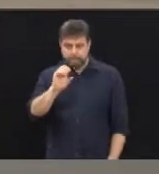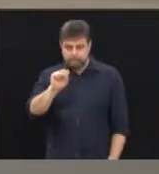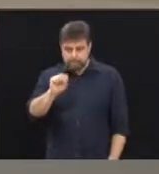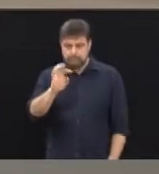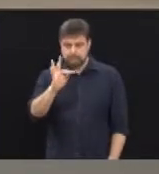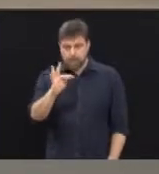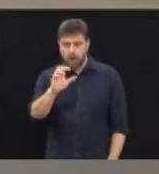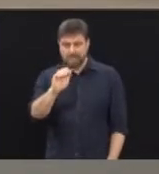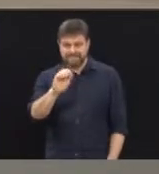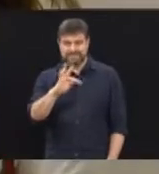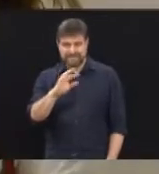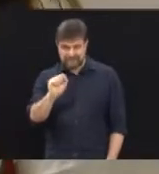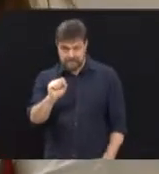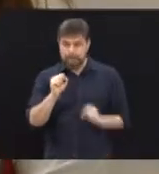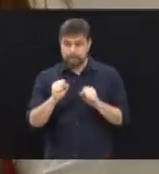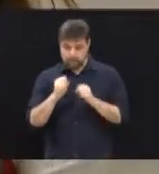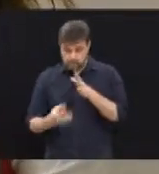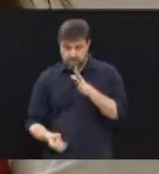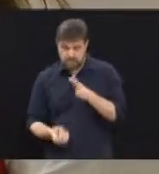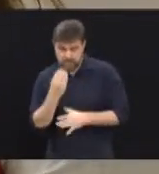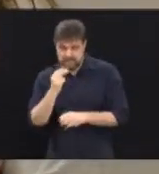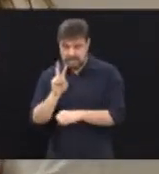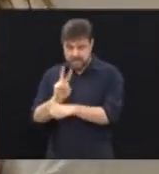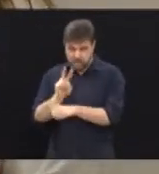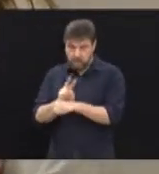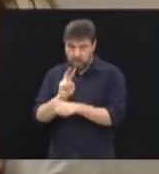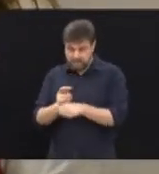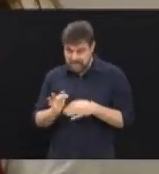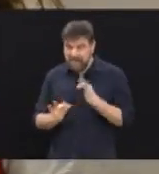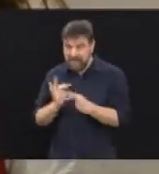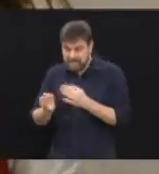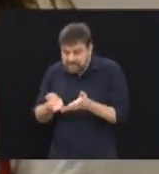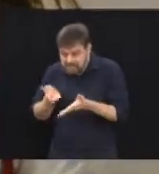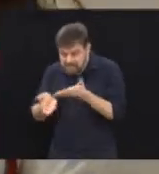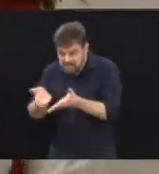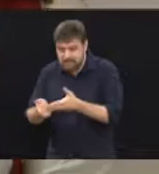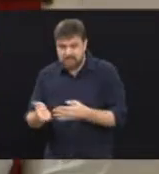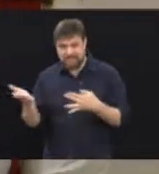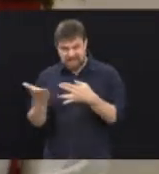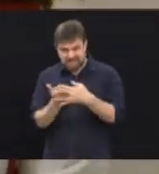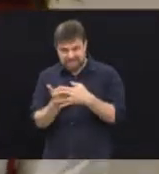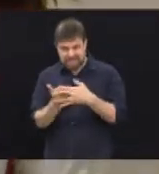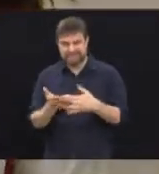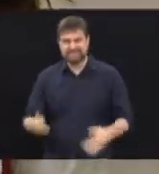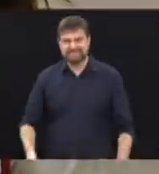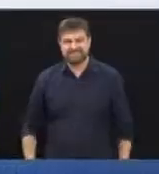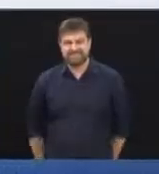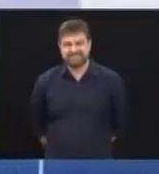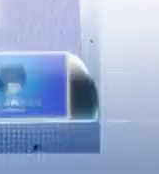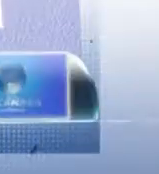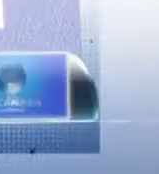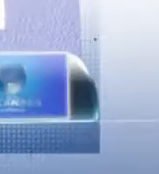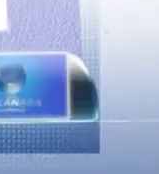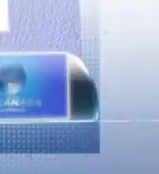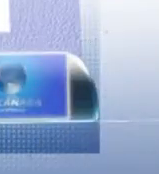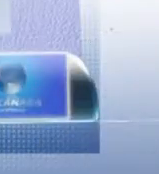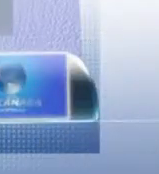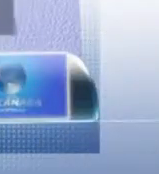pode ter tratamento. Doutora, a gente vai fazer mais um intervalo, voltamos já já. Joia. A gente já volta.